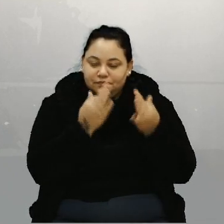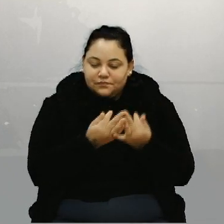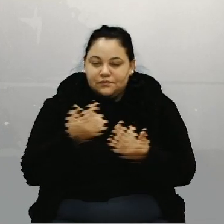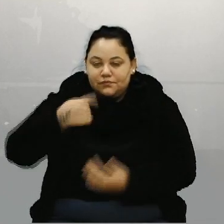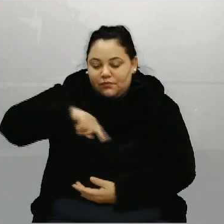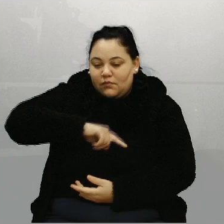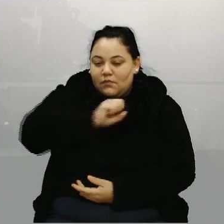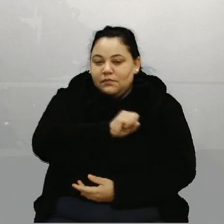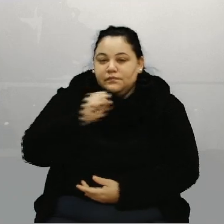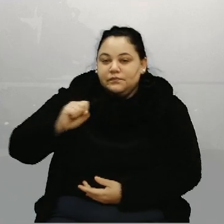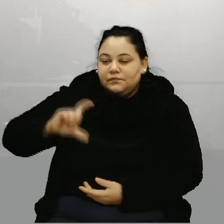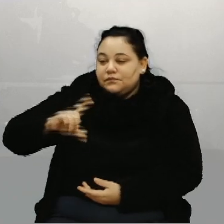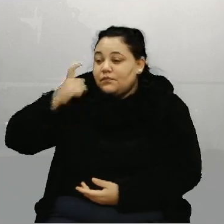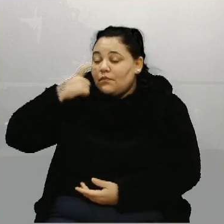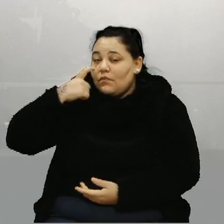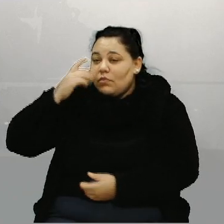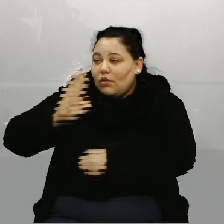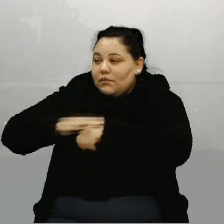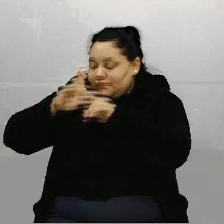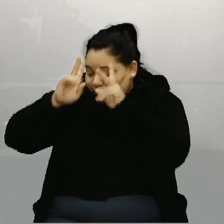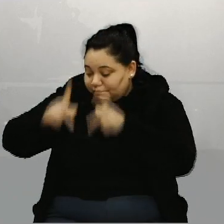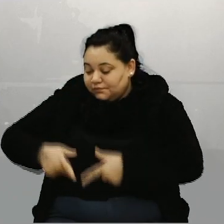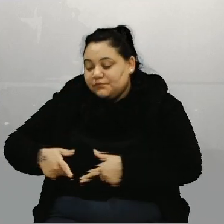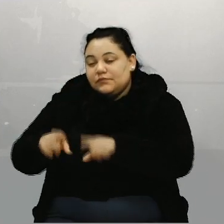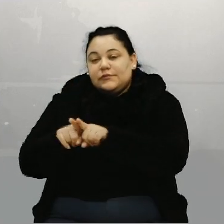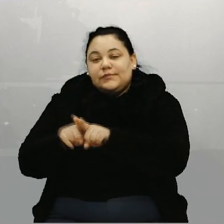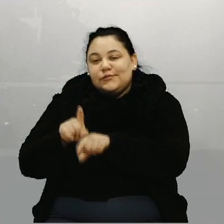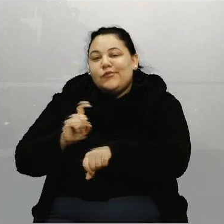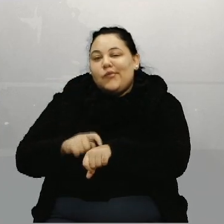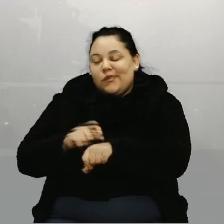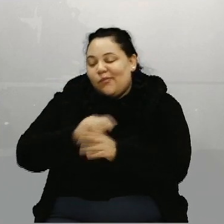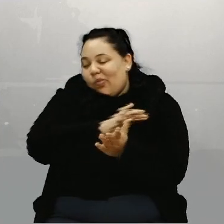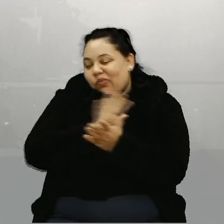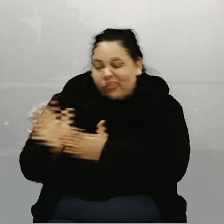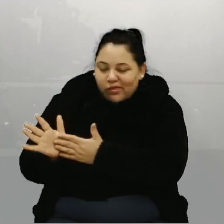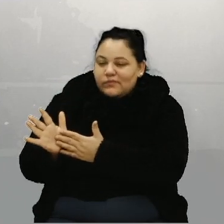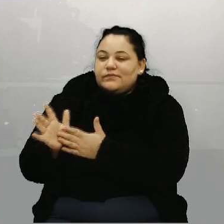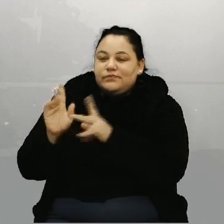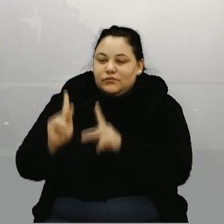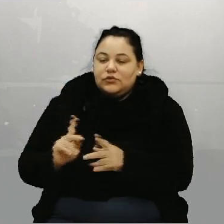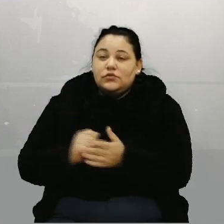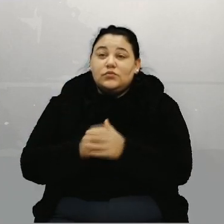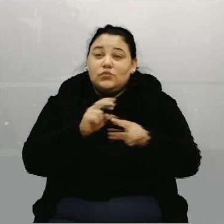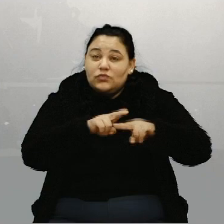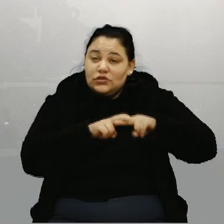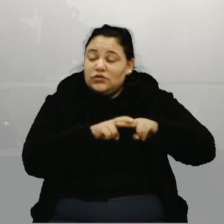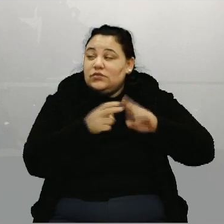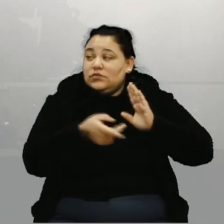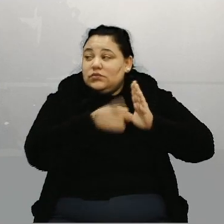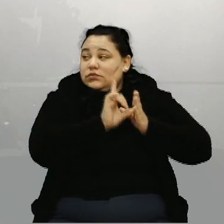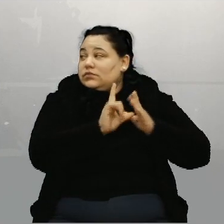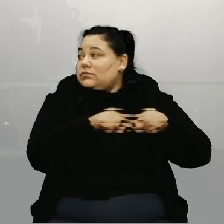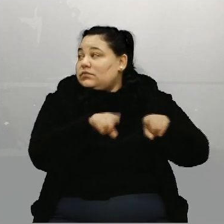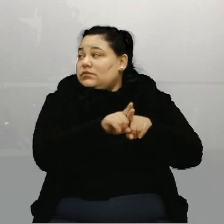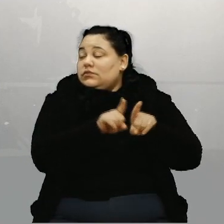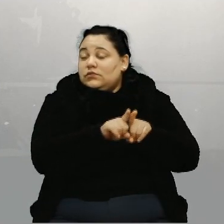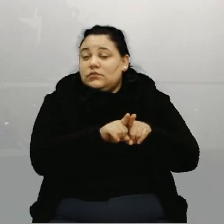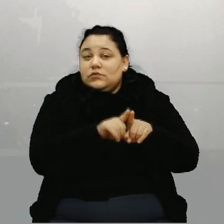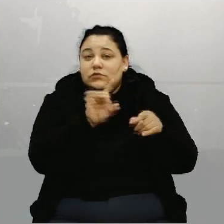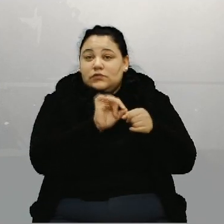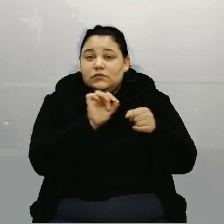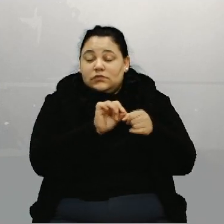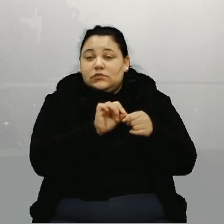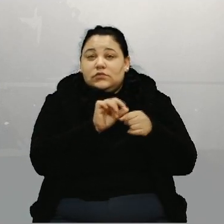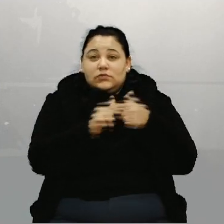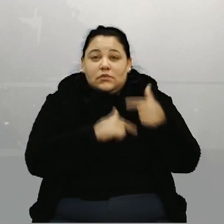mais humanizado no momento de tragédia a essas pessoas. Por isso que naquele momento eu fiz uma referência ao subprefeito que estava aqui conosco,